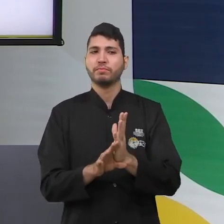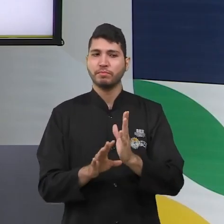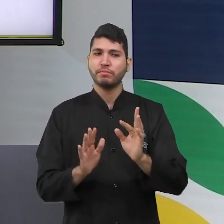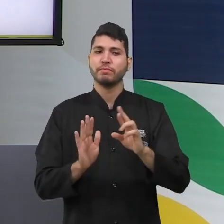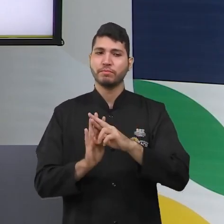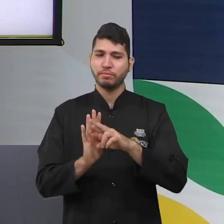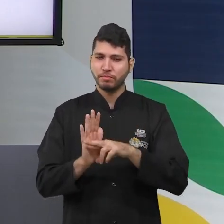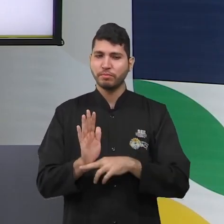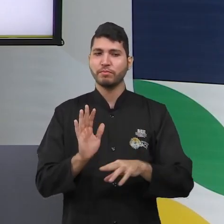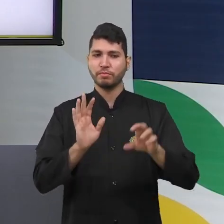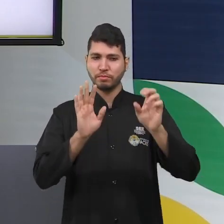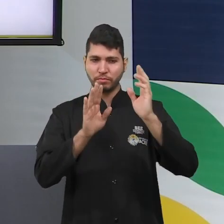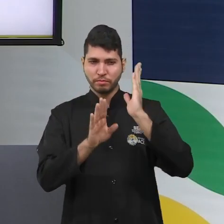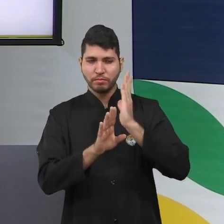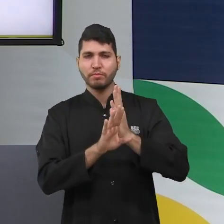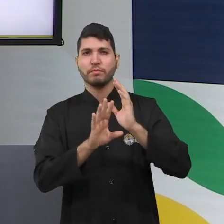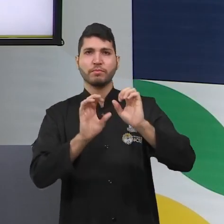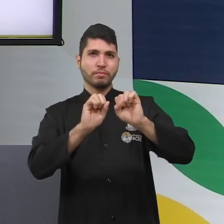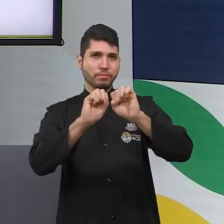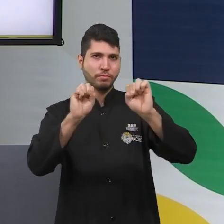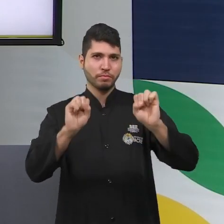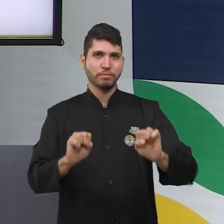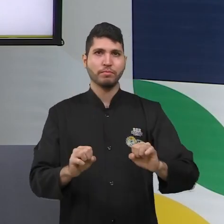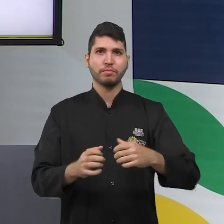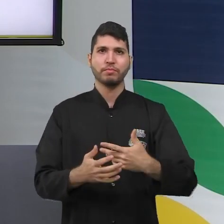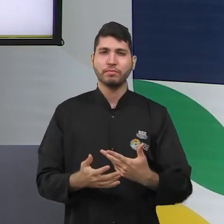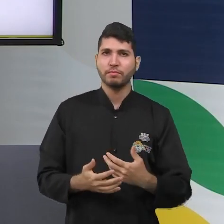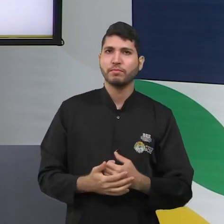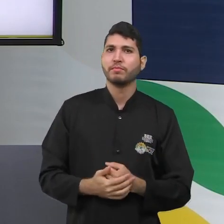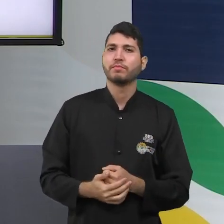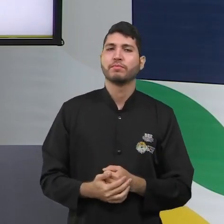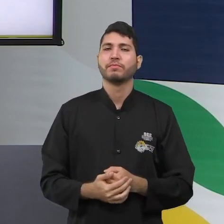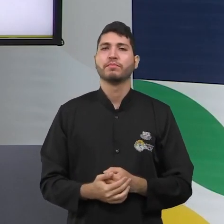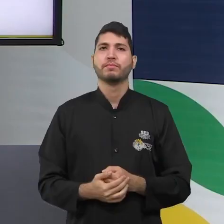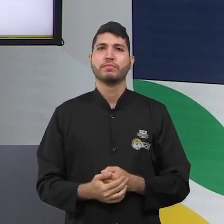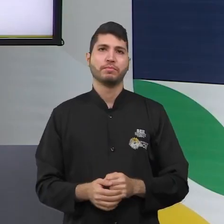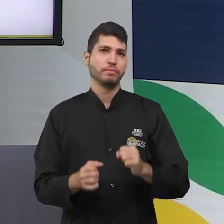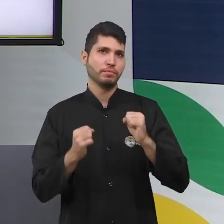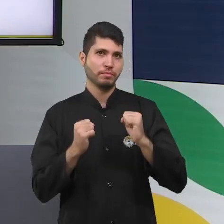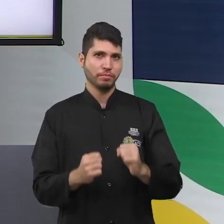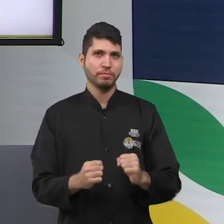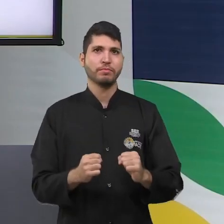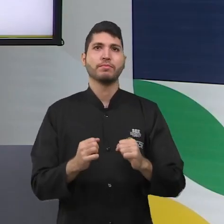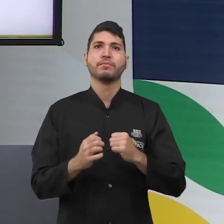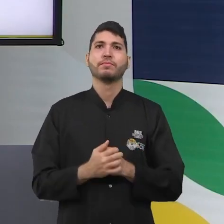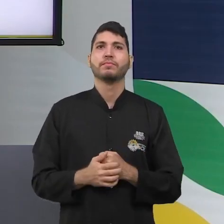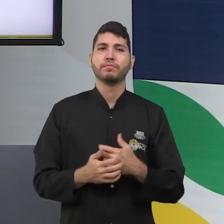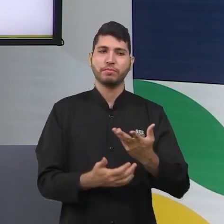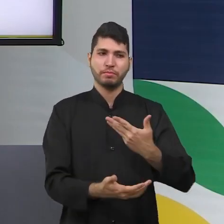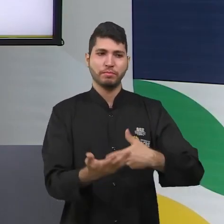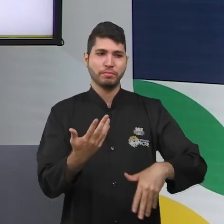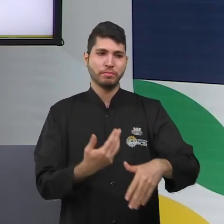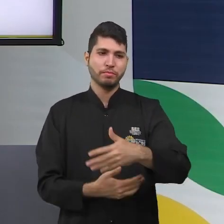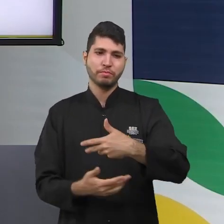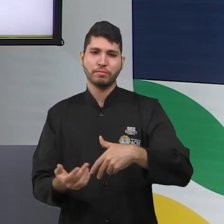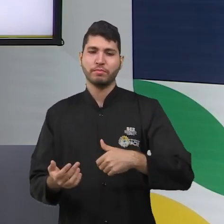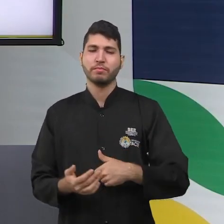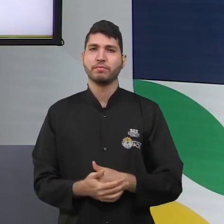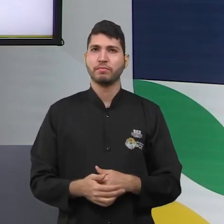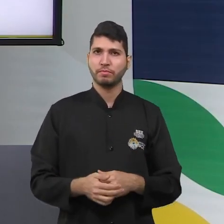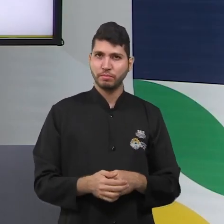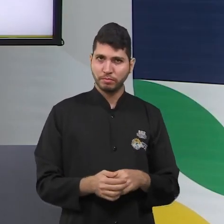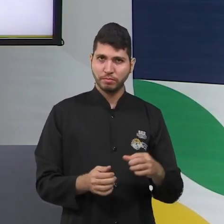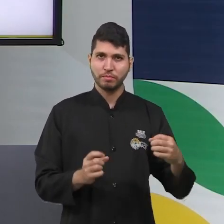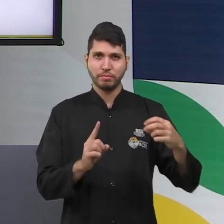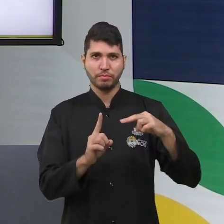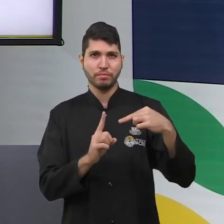pode ser diferente, eu posso encontrar outras formas de socializar, novas